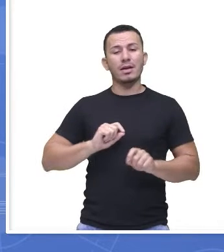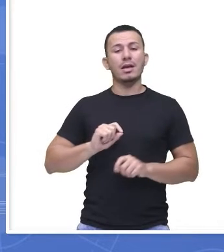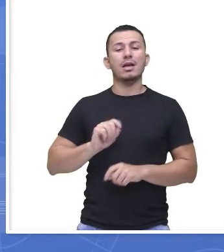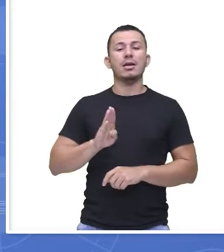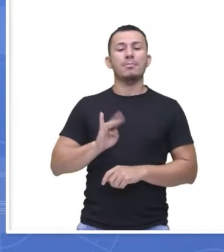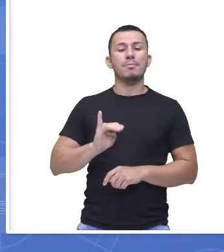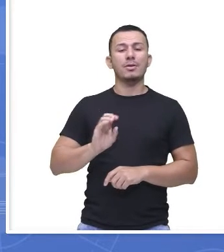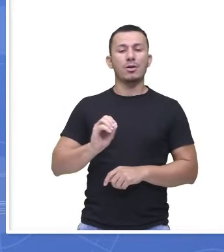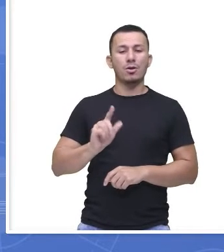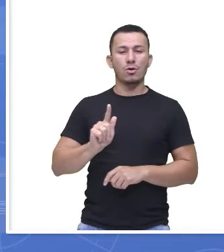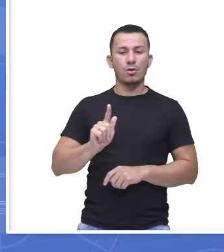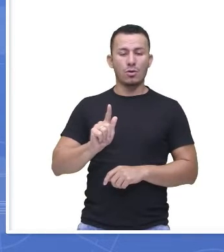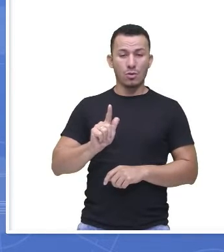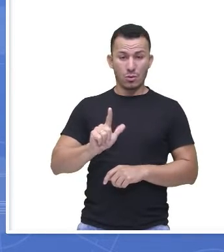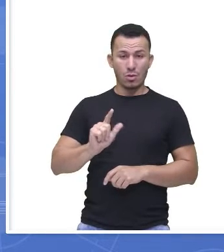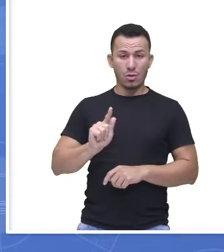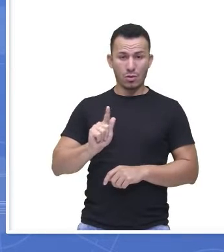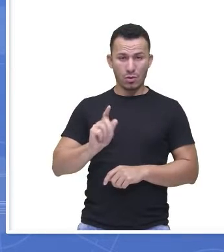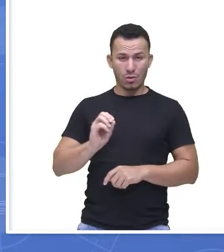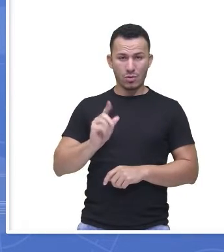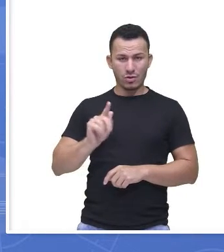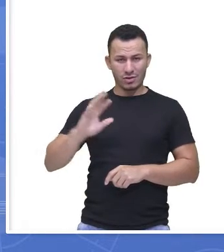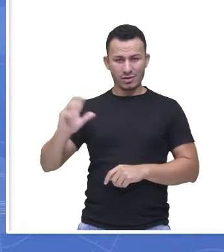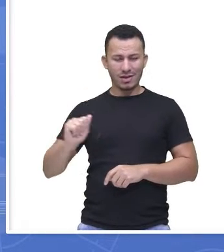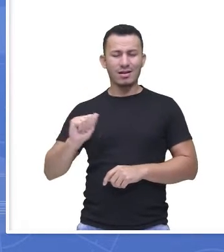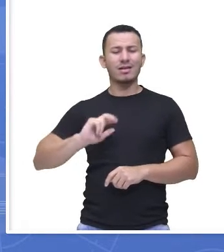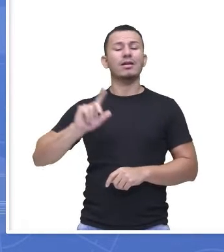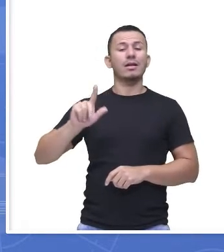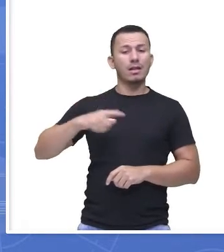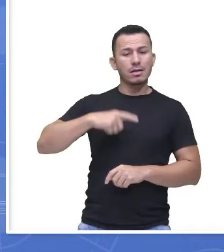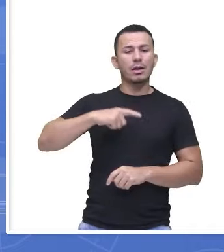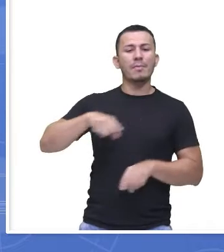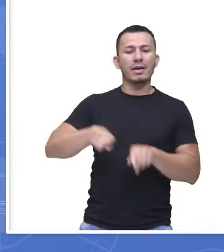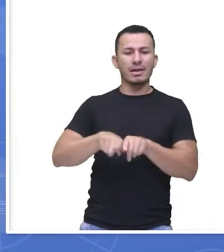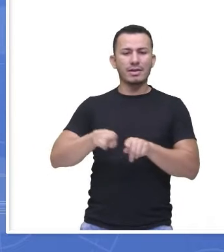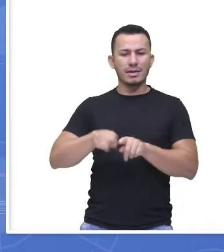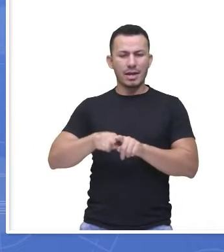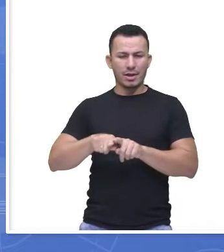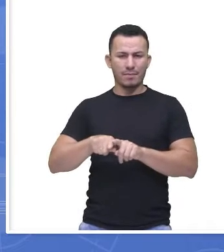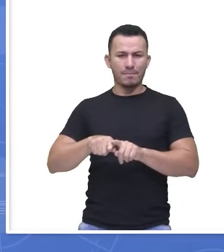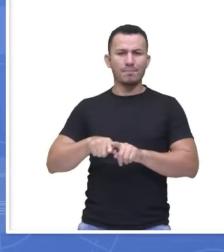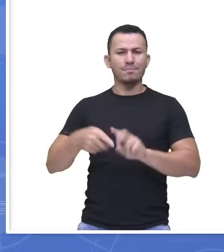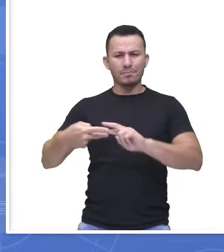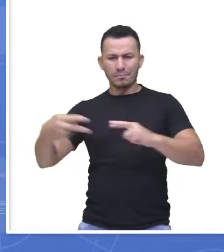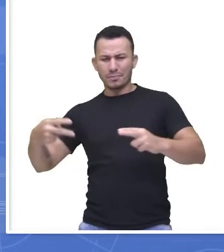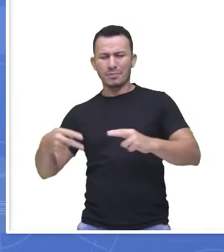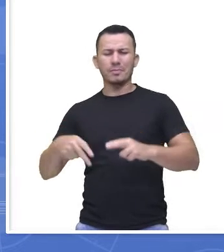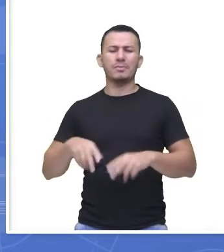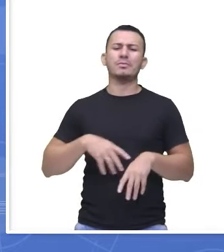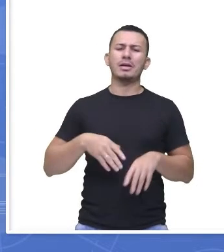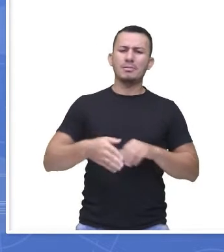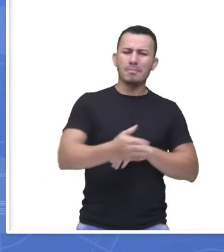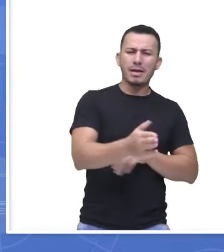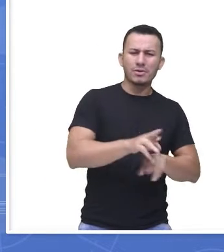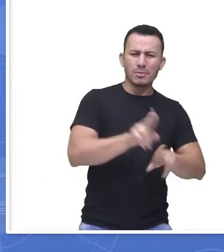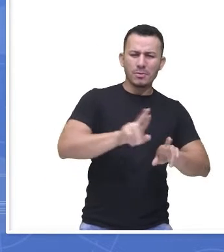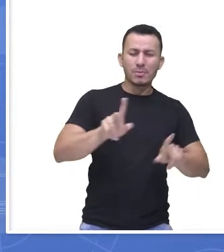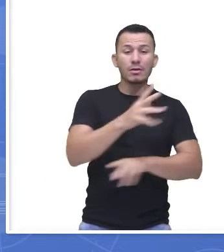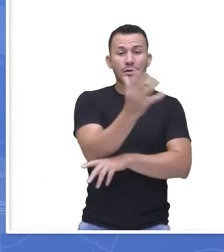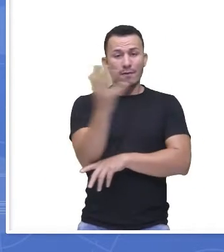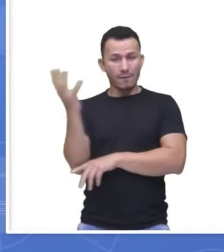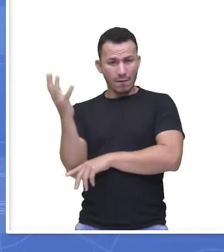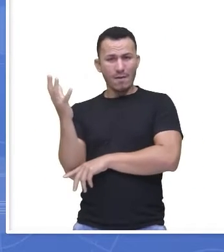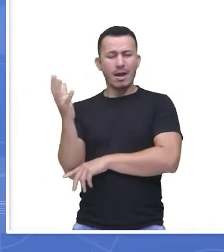né? Vejam, nós temos aí uma diversidade de espécies de peixes, de animais, de floresta,